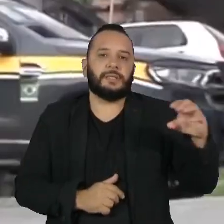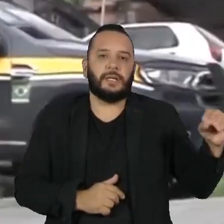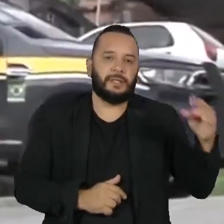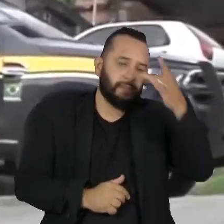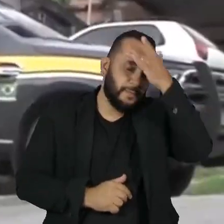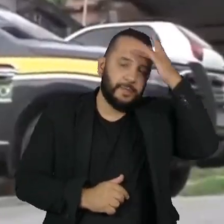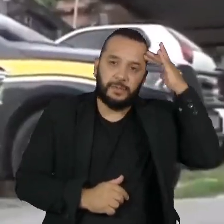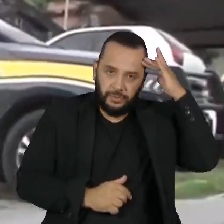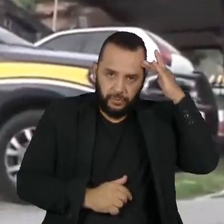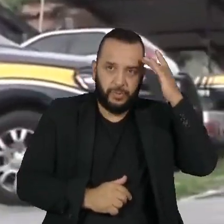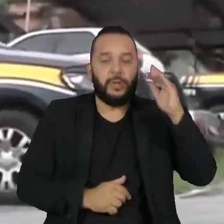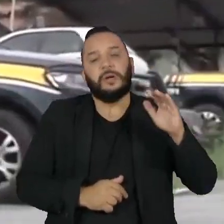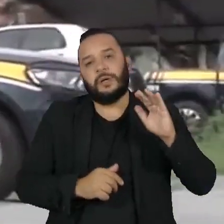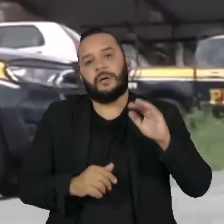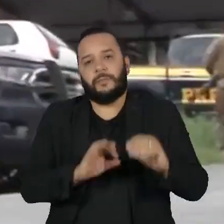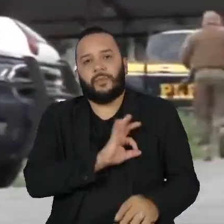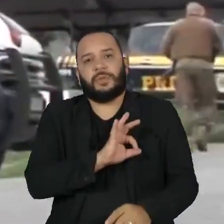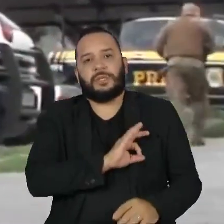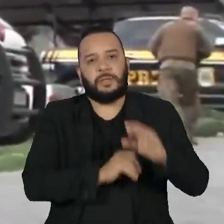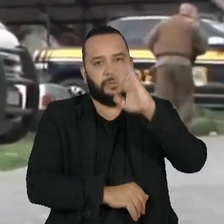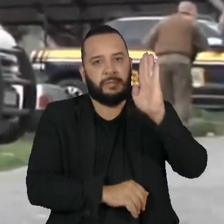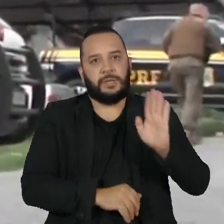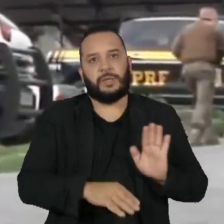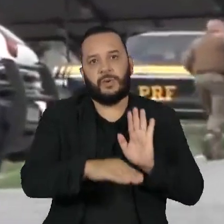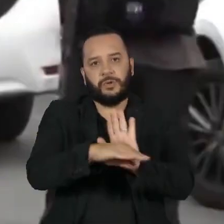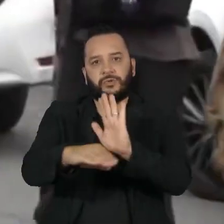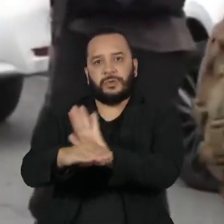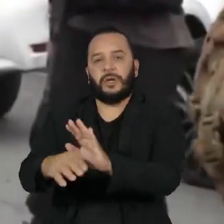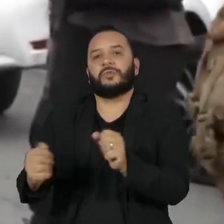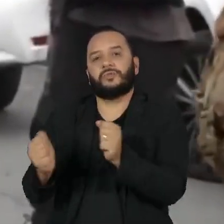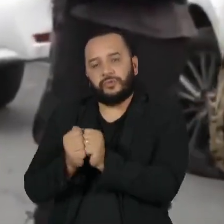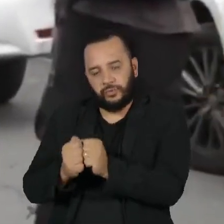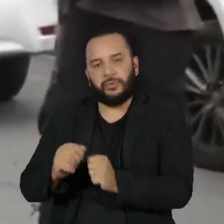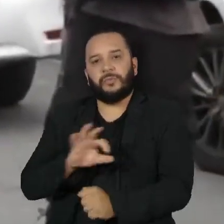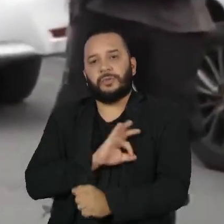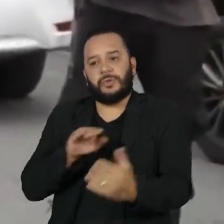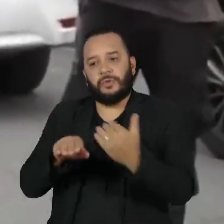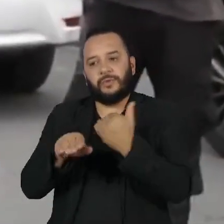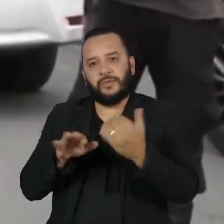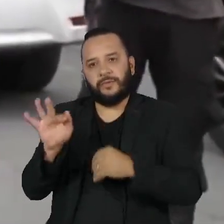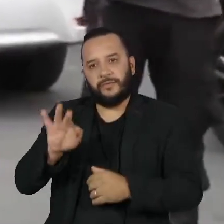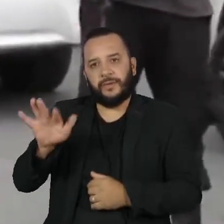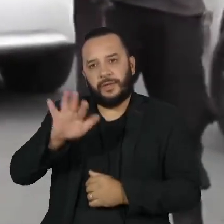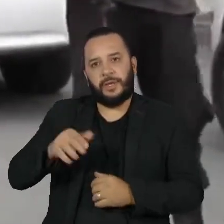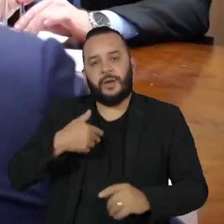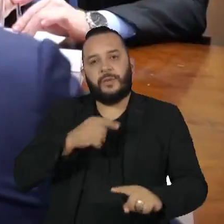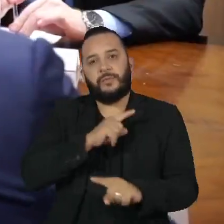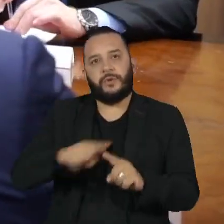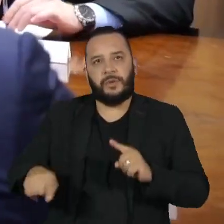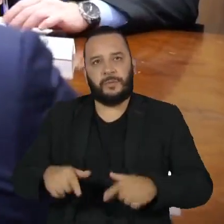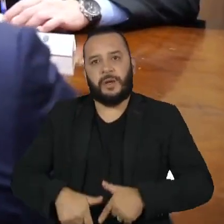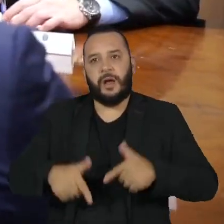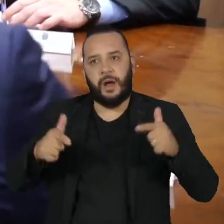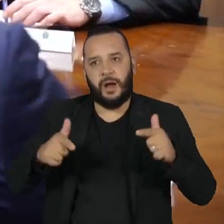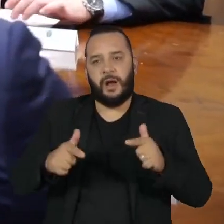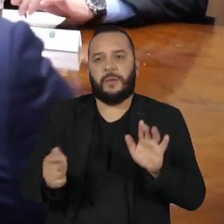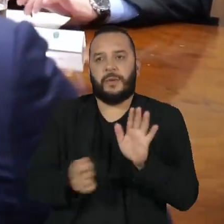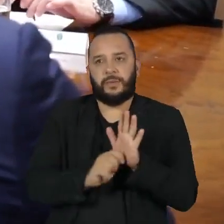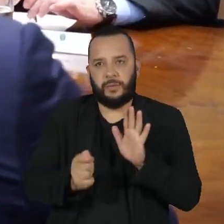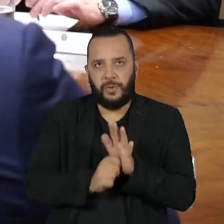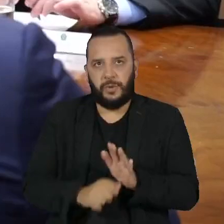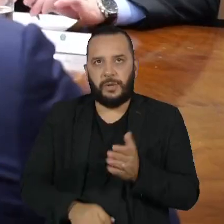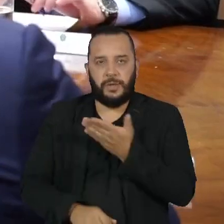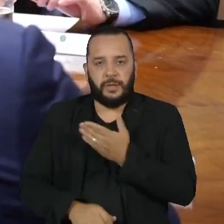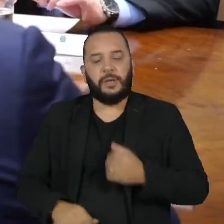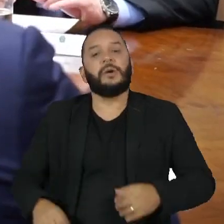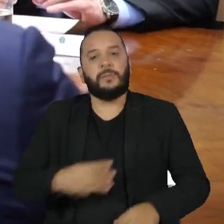segurança que atuam em conjunto com a Polícia Rodoviária Federal para coibir a entrada de armas e drogas para o ministro da justiça